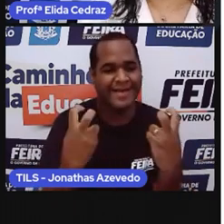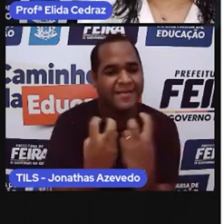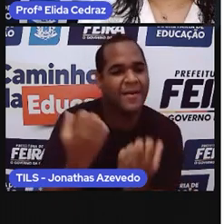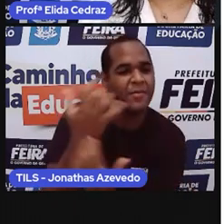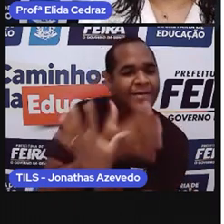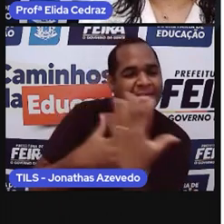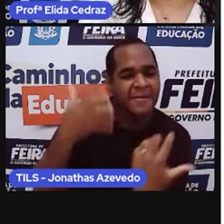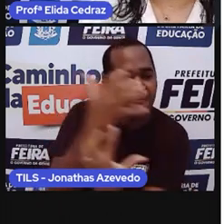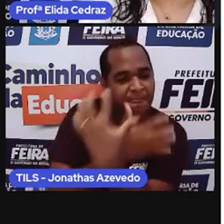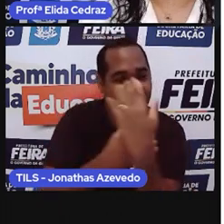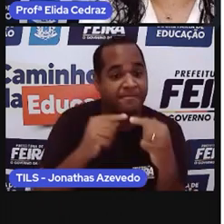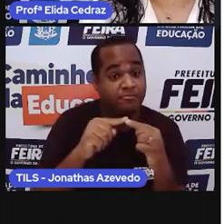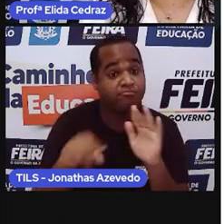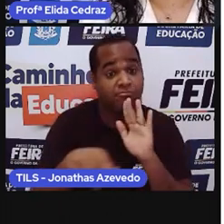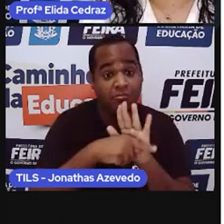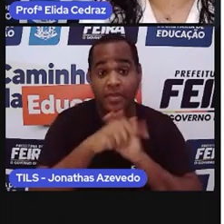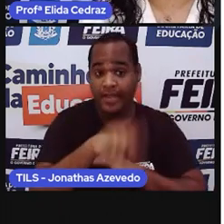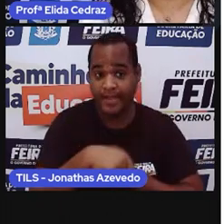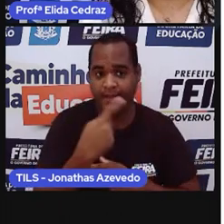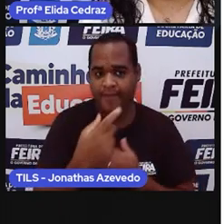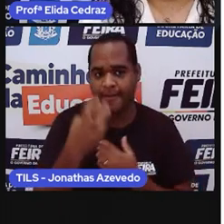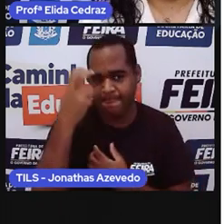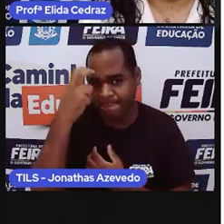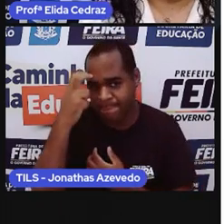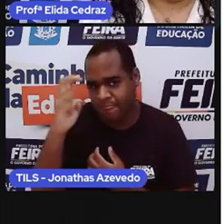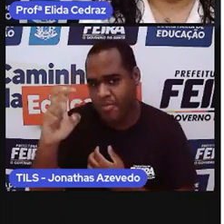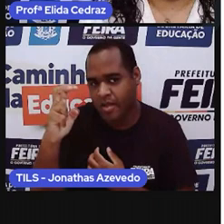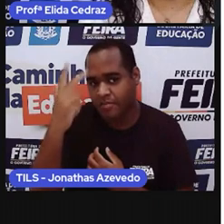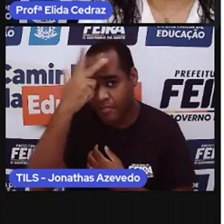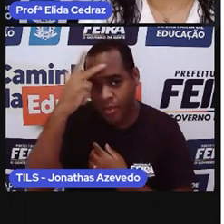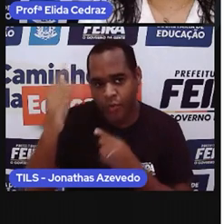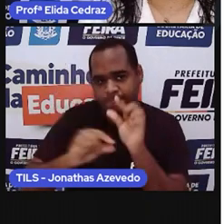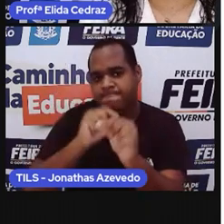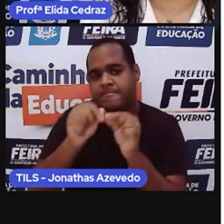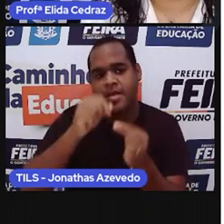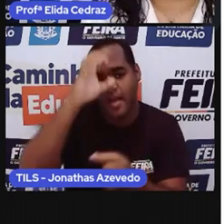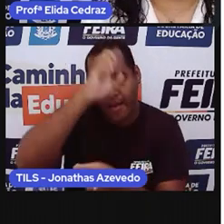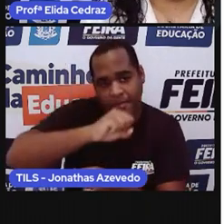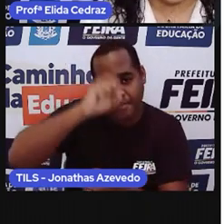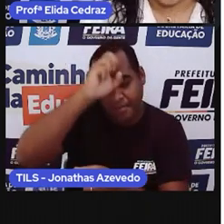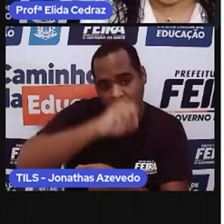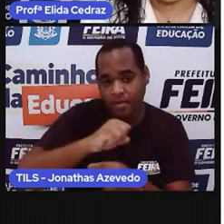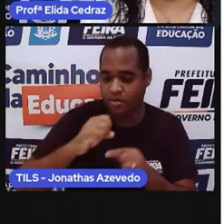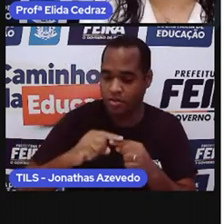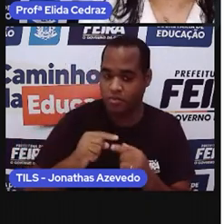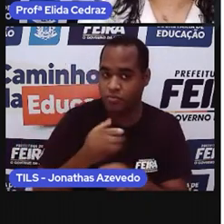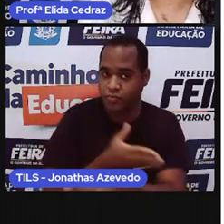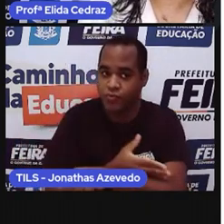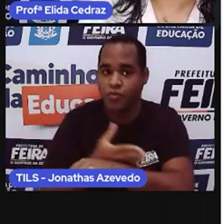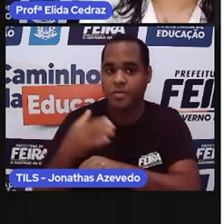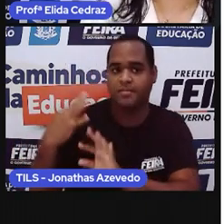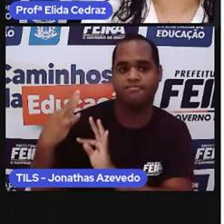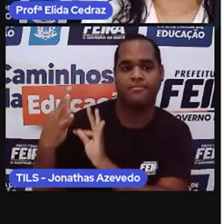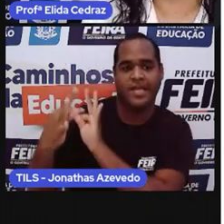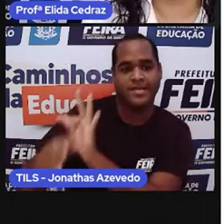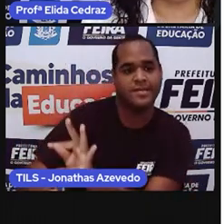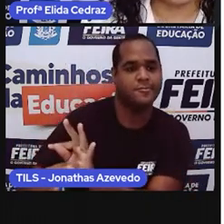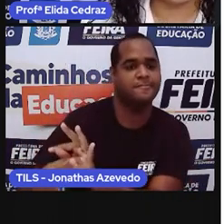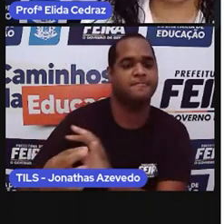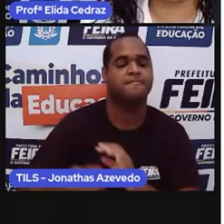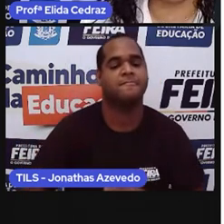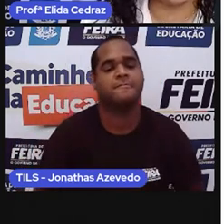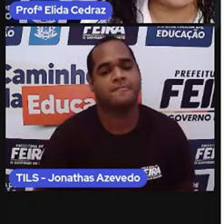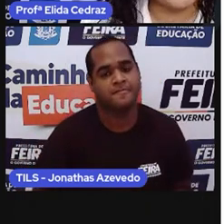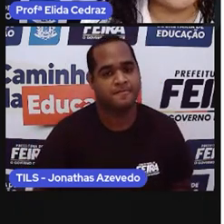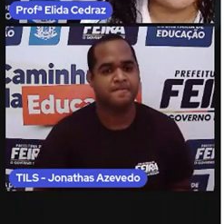porque fazem parte da nossa cultura popular, da nossa tradição. Vamos entender